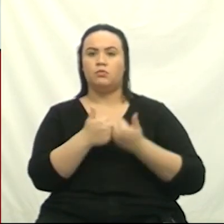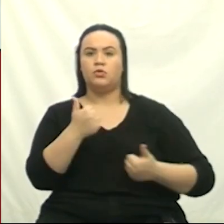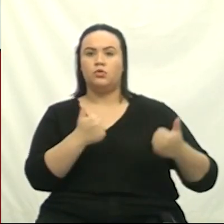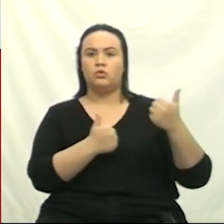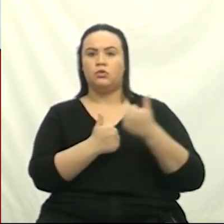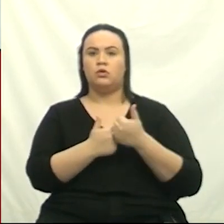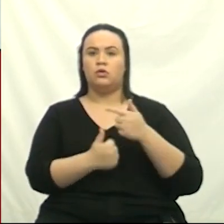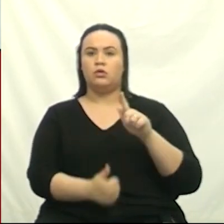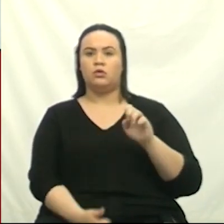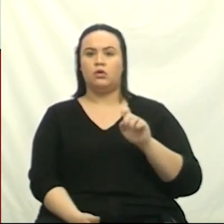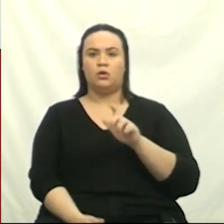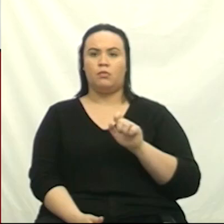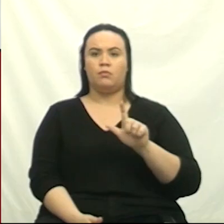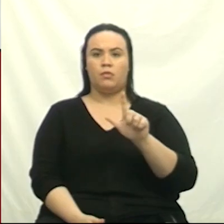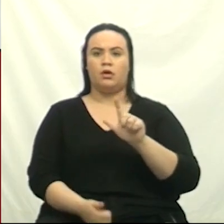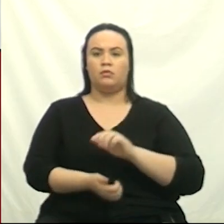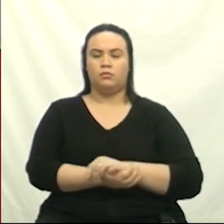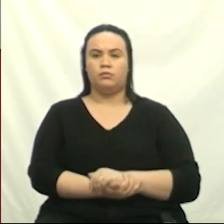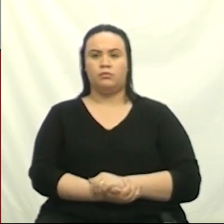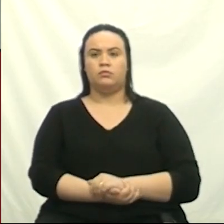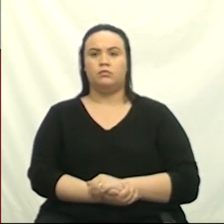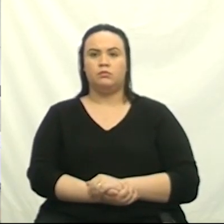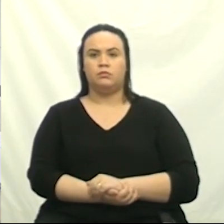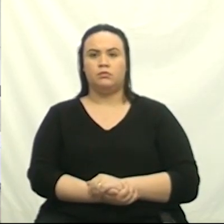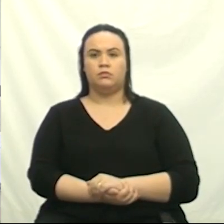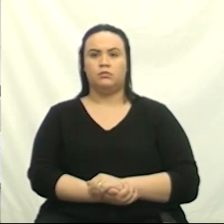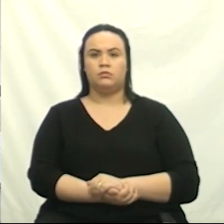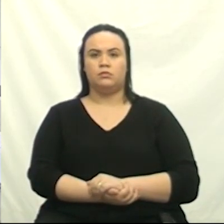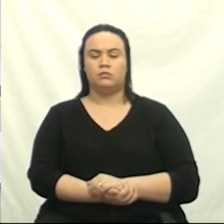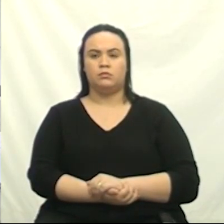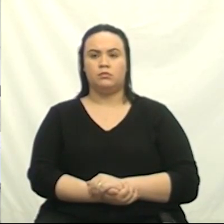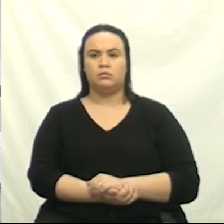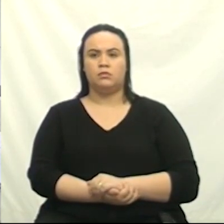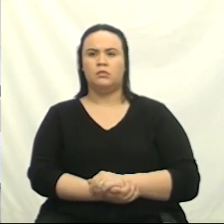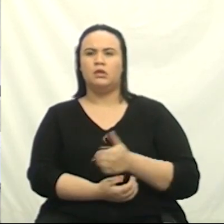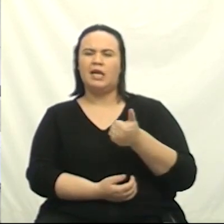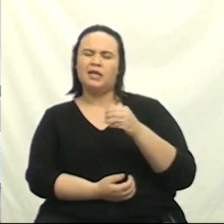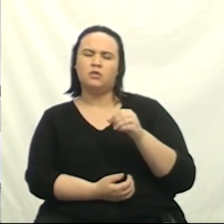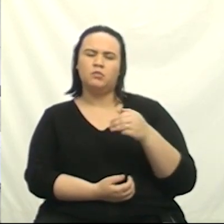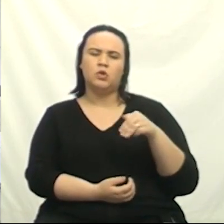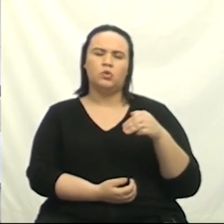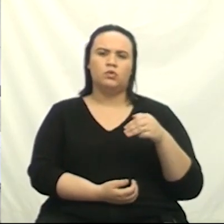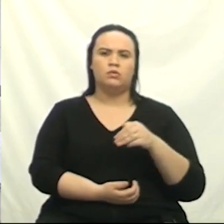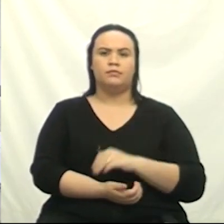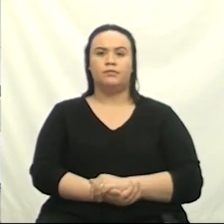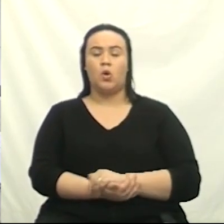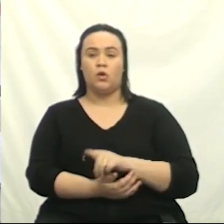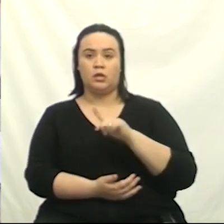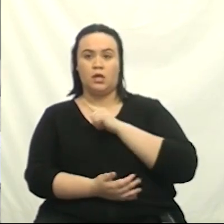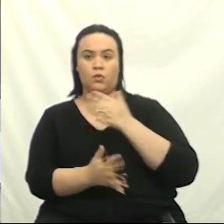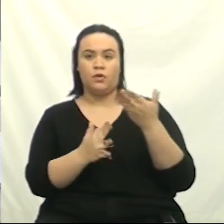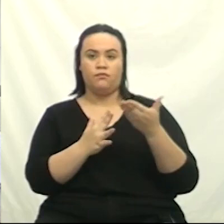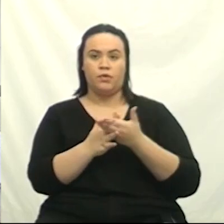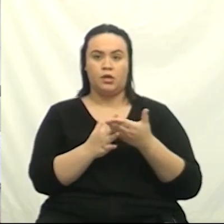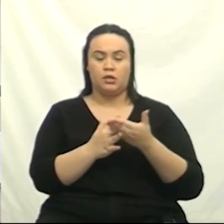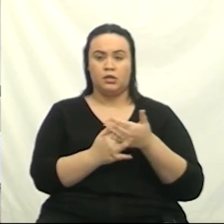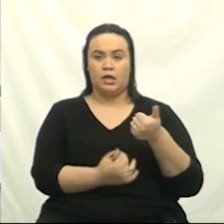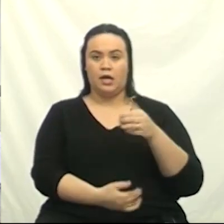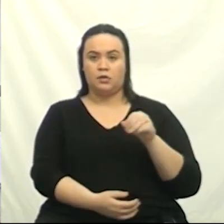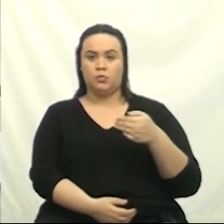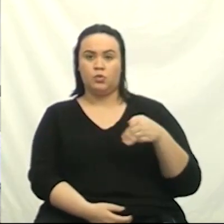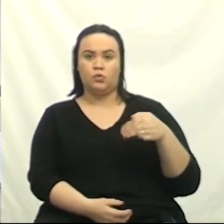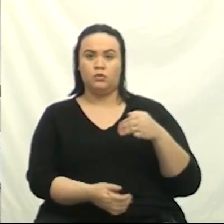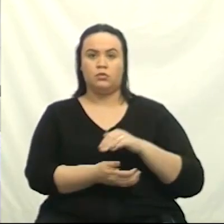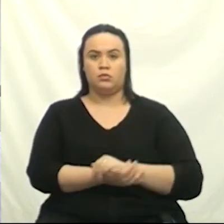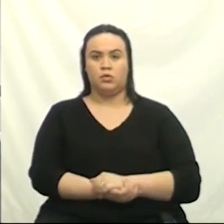global ao p.e. 94 qual o tempo vereador por até 10 minutos a sessão está suspensa por até 10